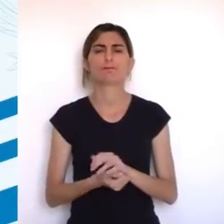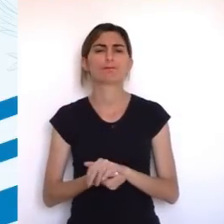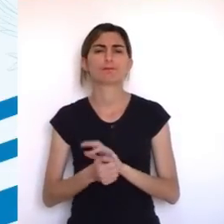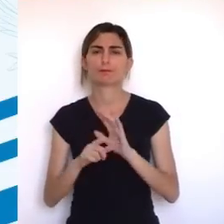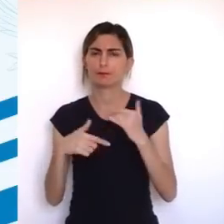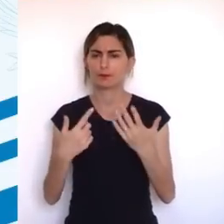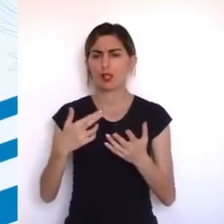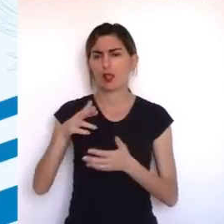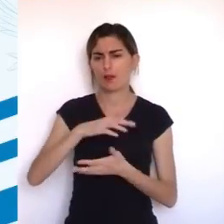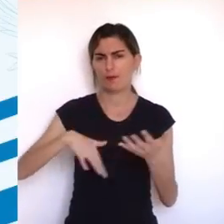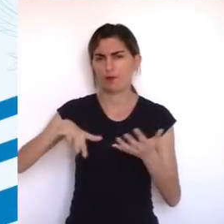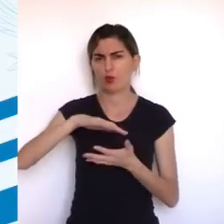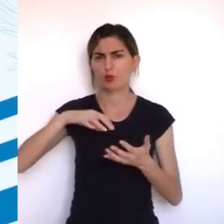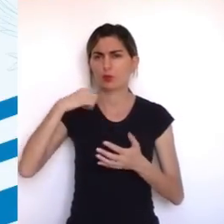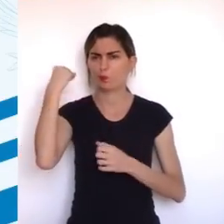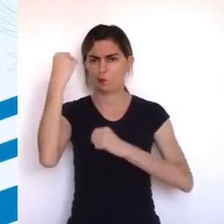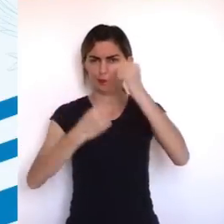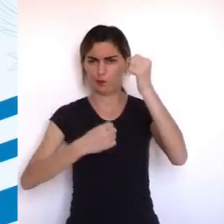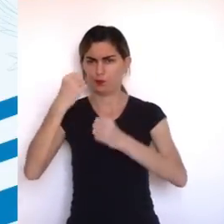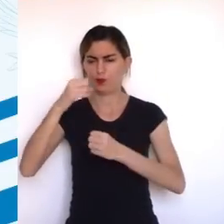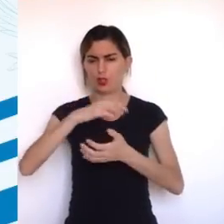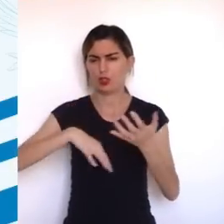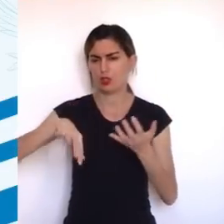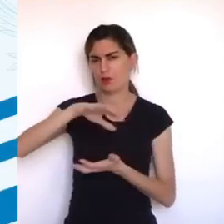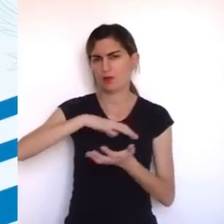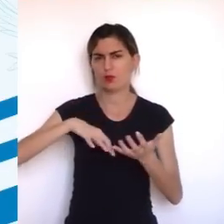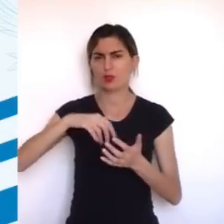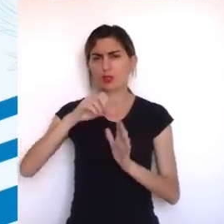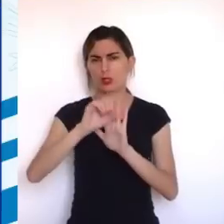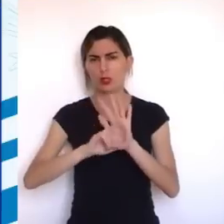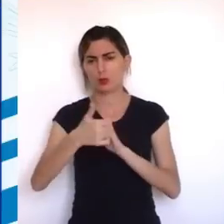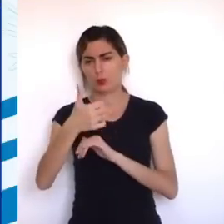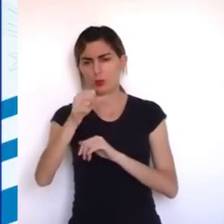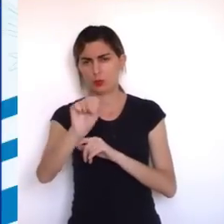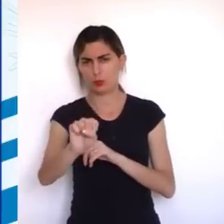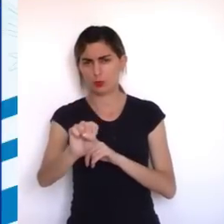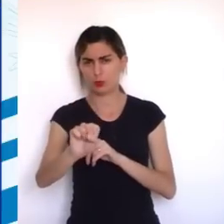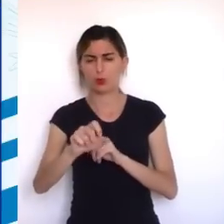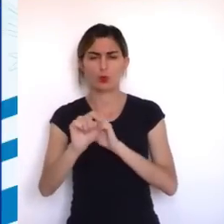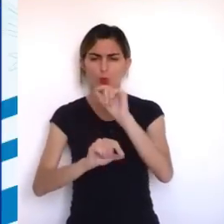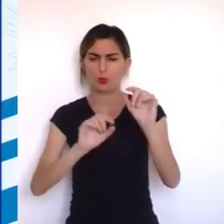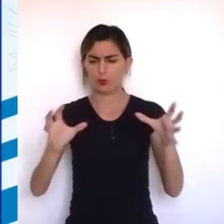logo disso veio uma revolução industrial, a Revolução Industrial do